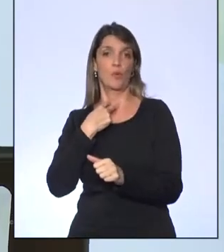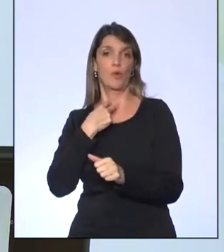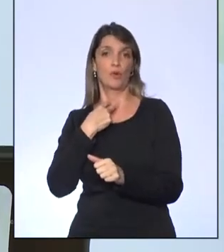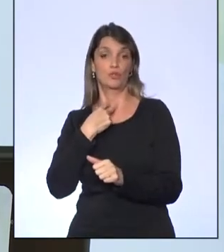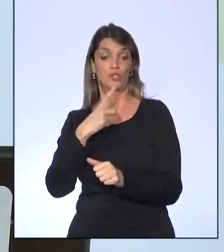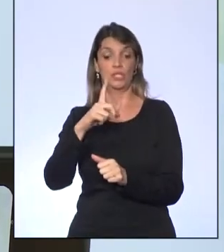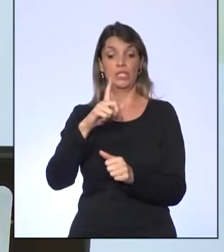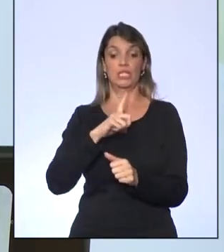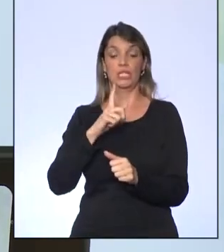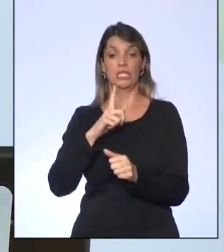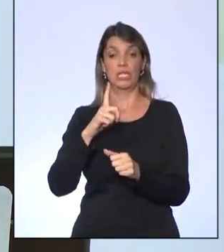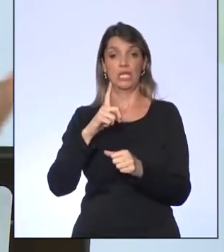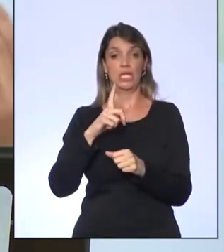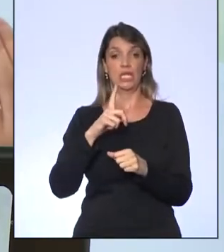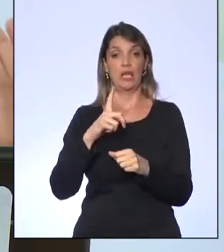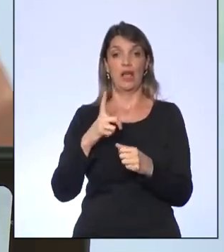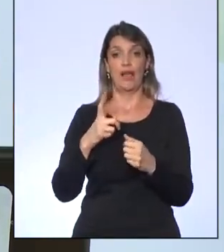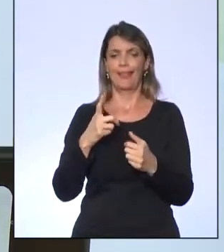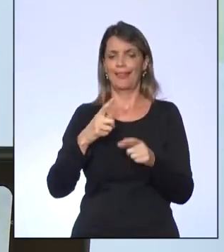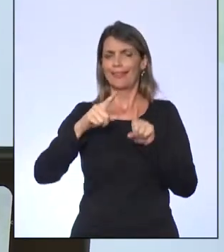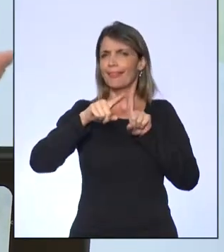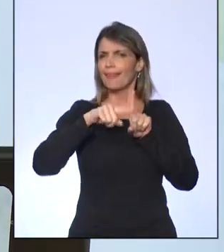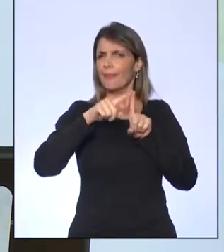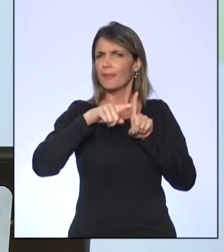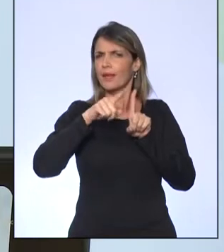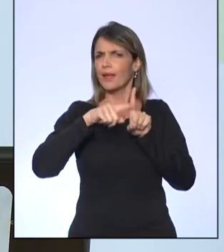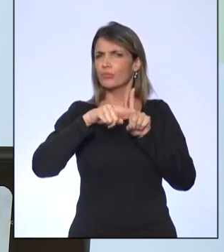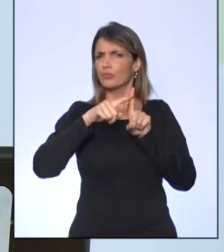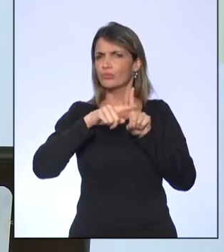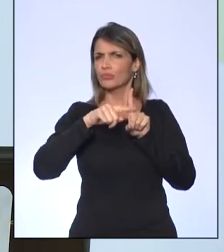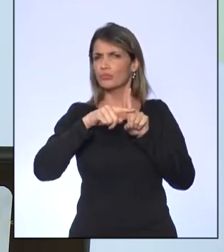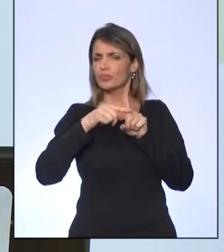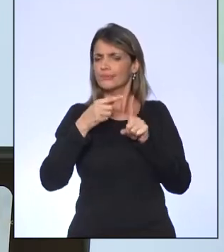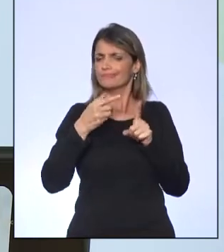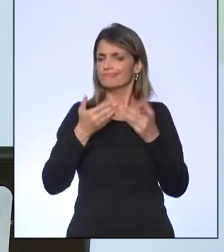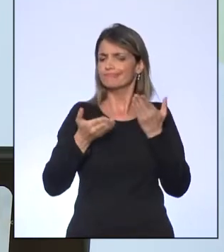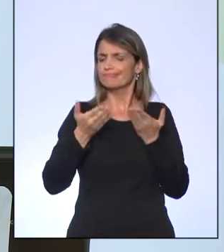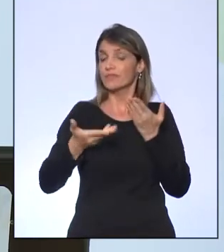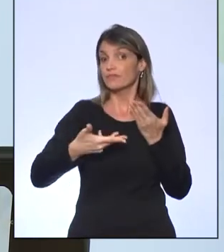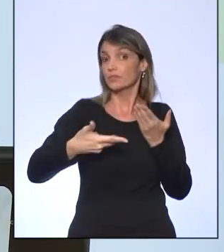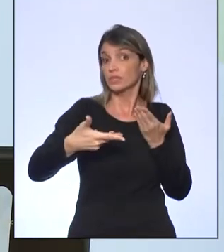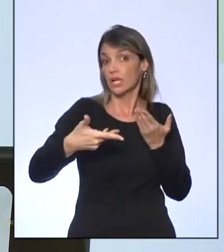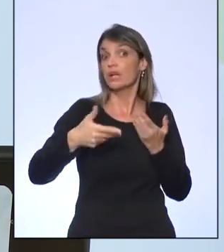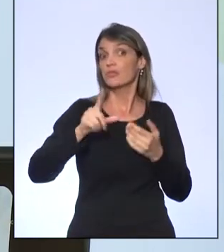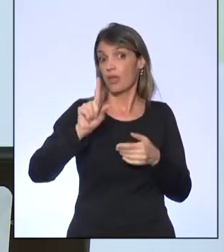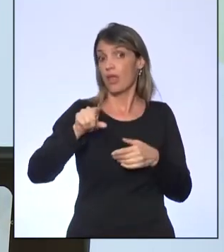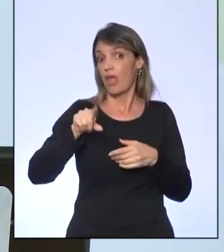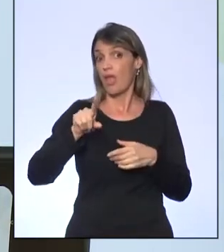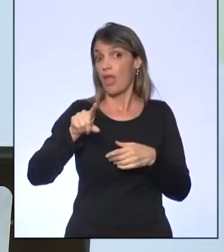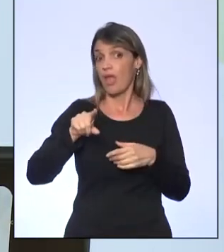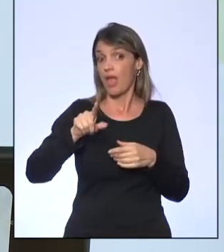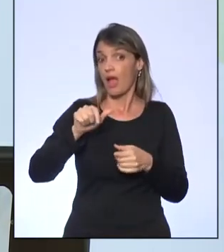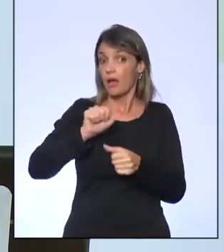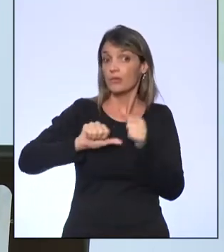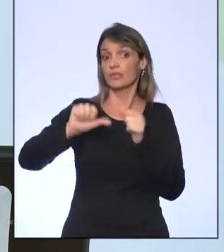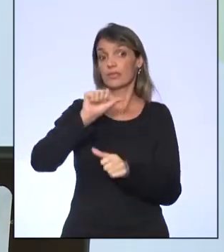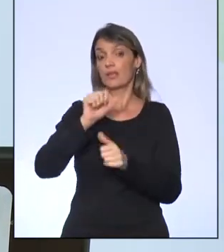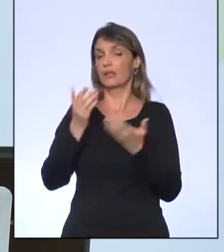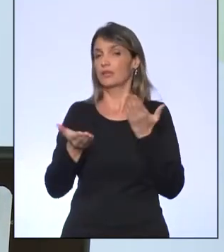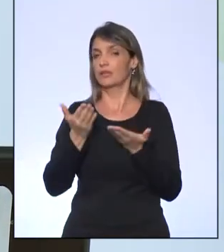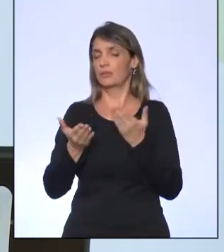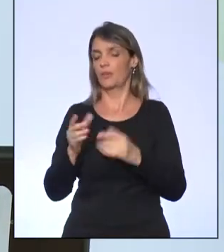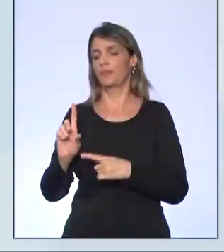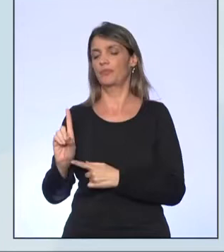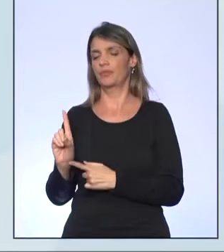energia. Lembra que a temperatura influencia nessa velocidade? Então, ela ia alterar esse equilíbrio. Na D,